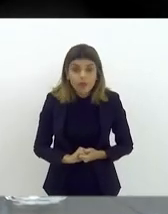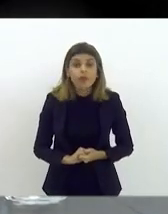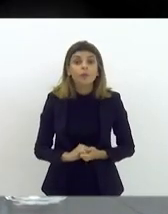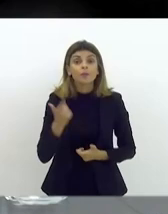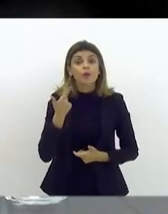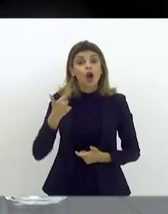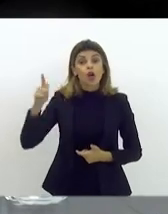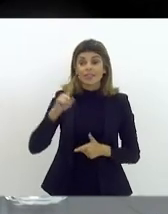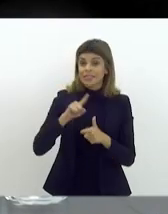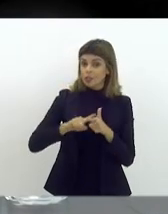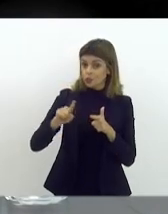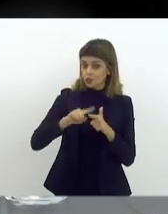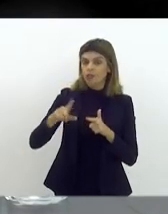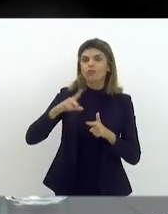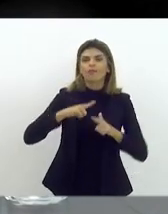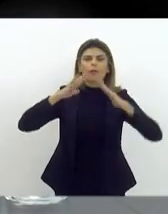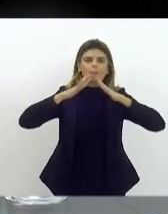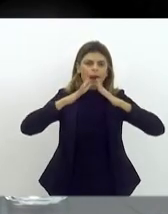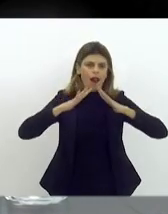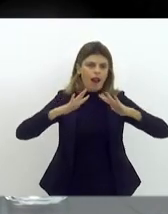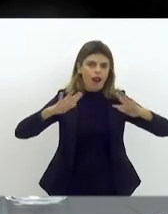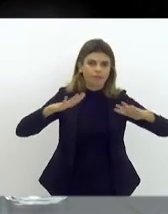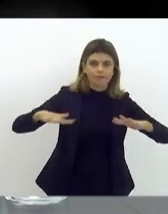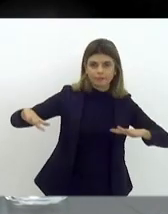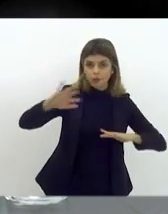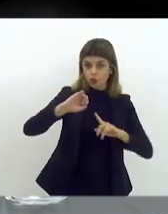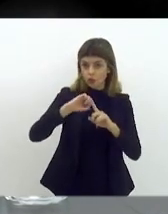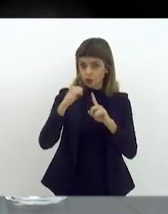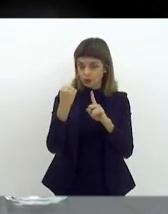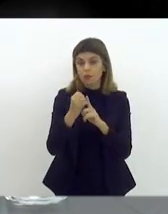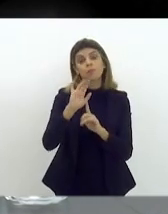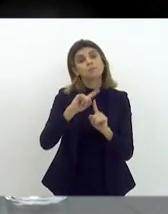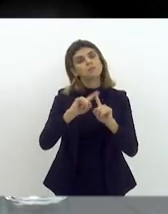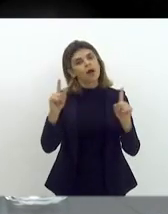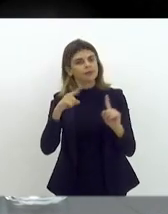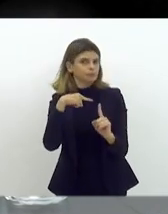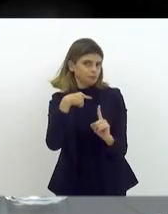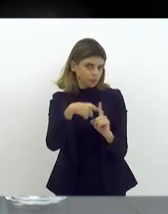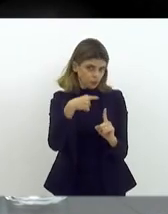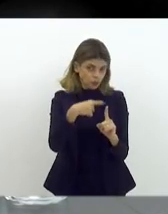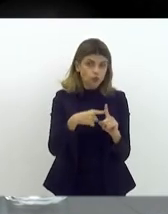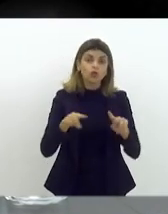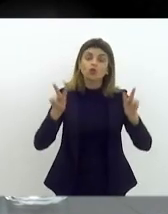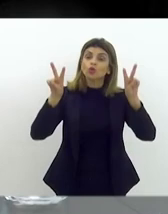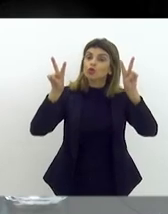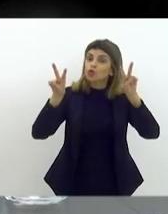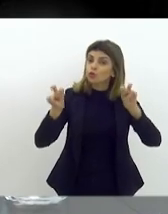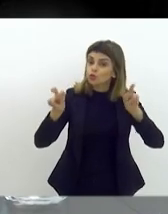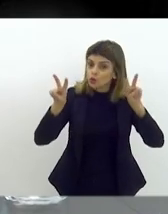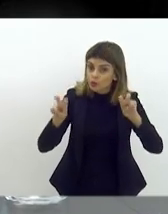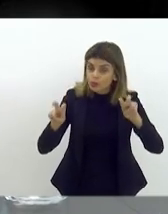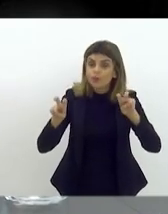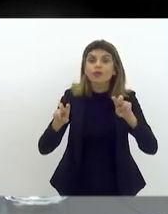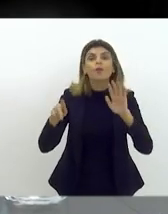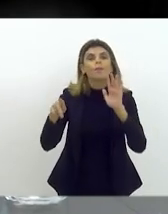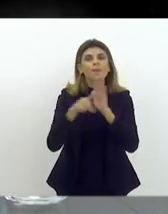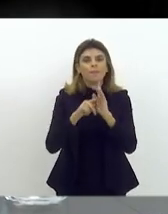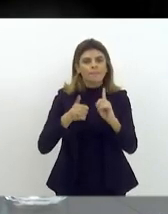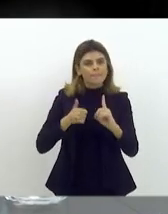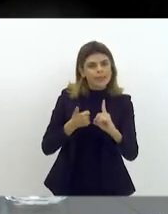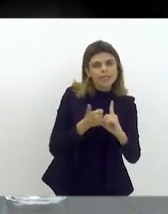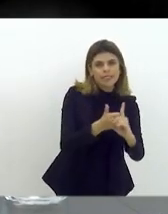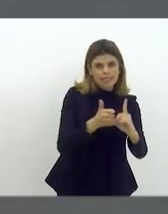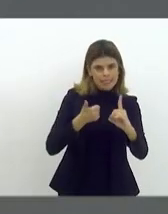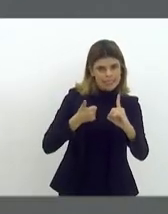grande repercussão social positiva né se refere ao delito de stalking ou perseguição